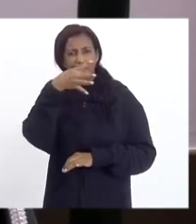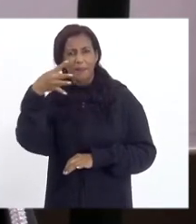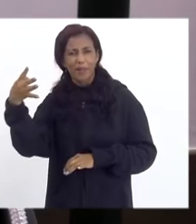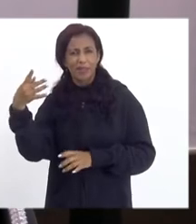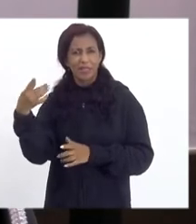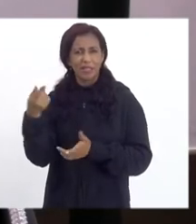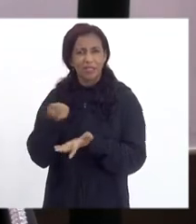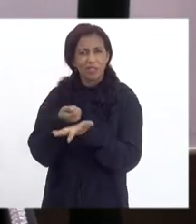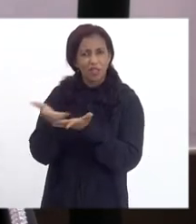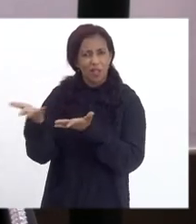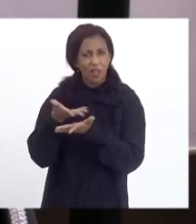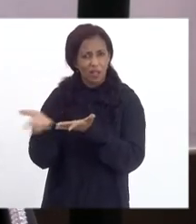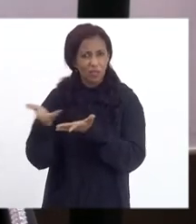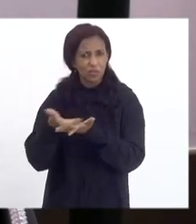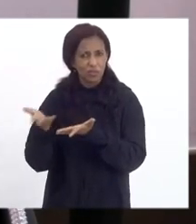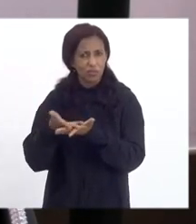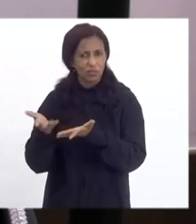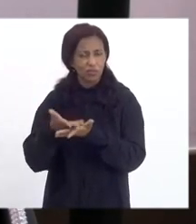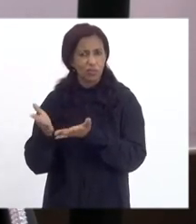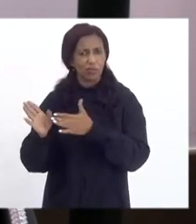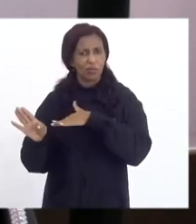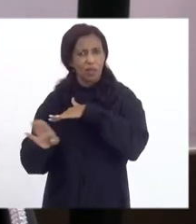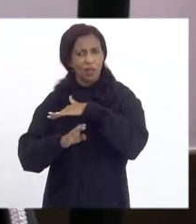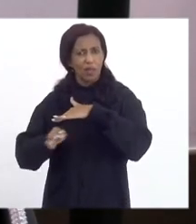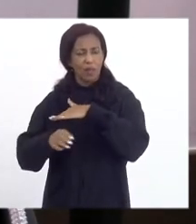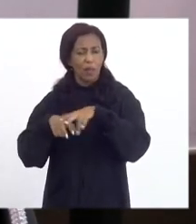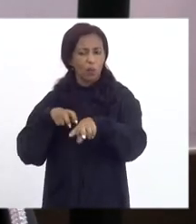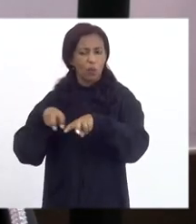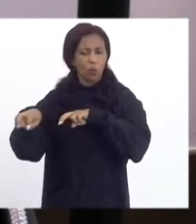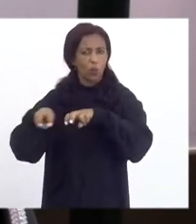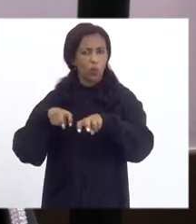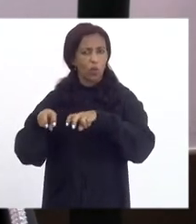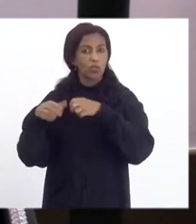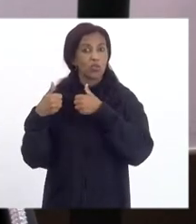que operam o transporte coletivo urbano